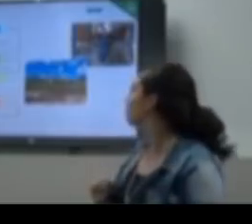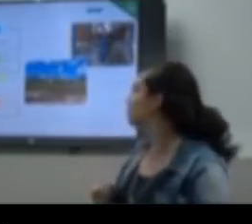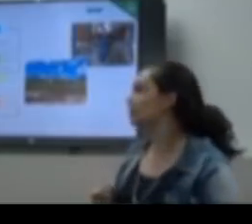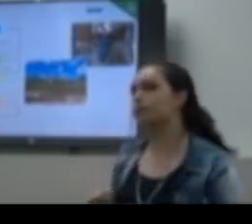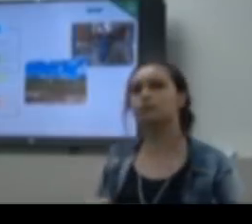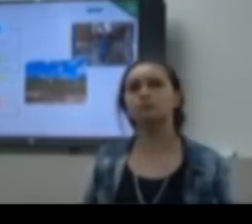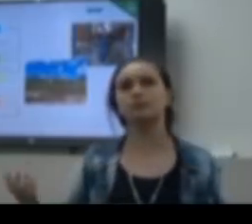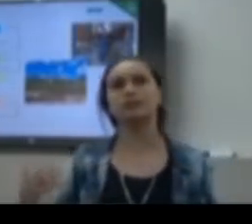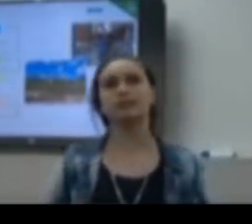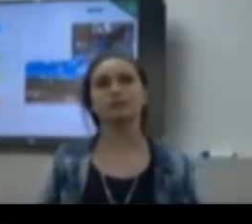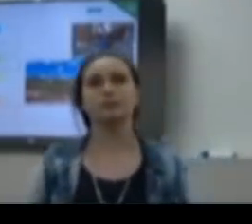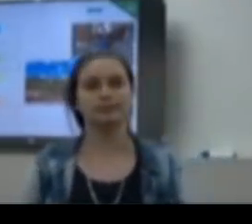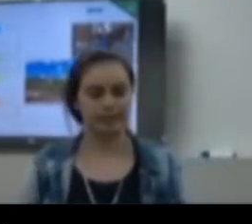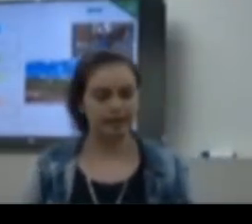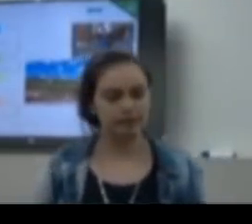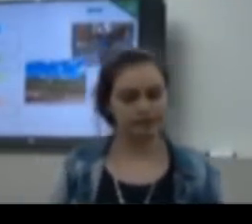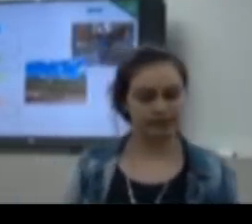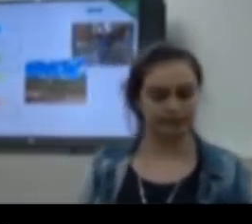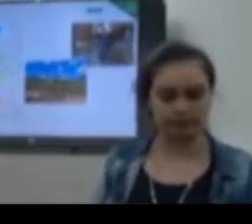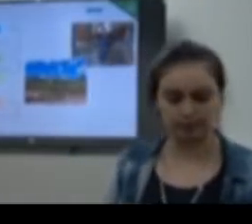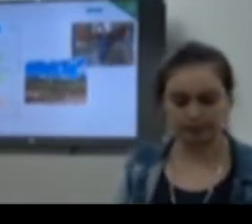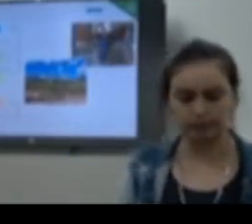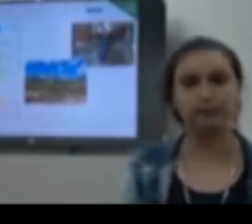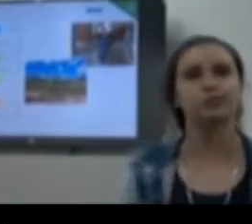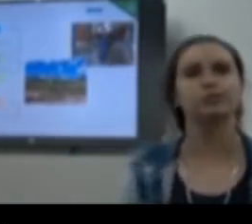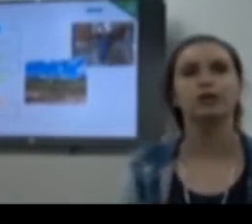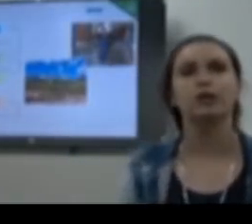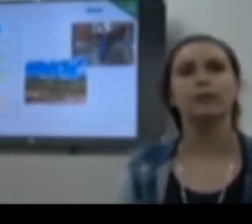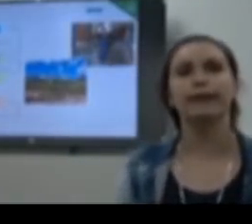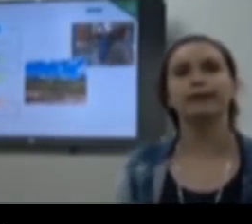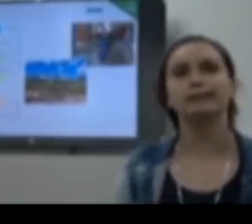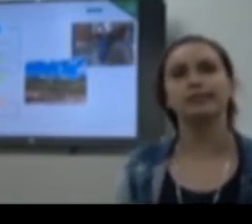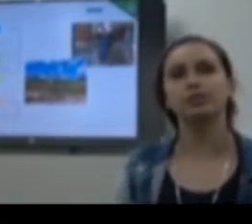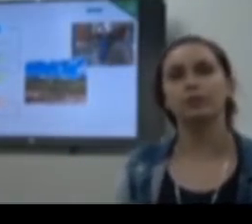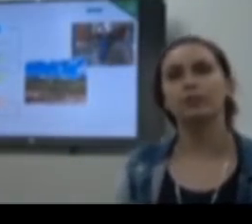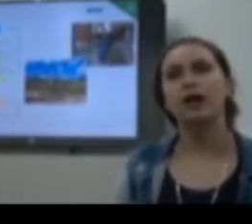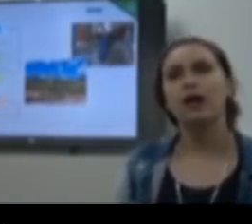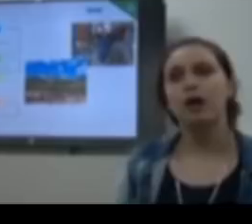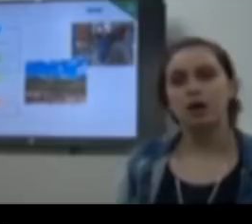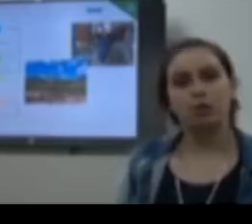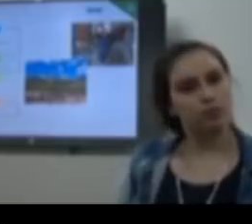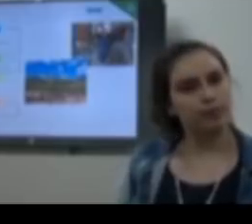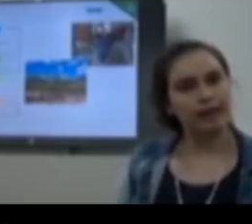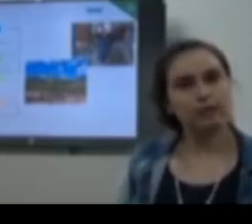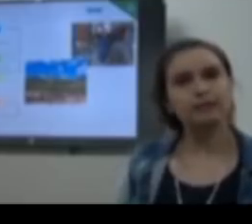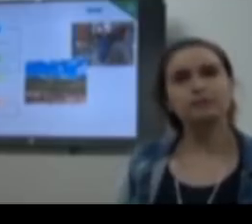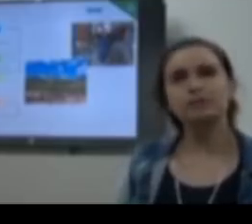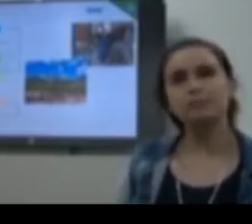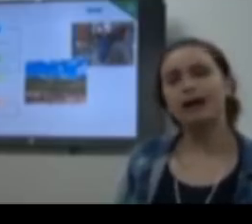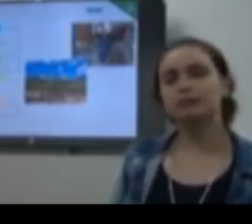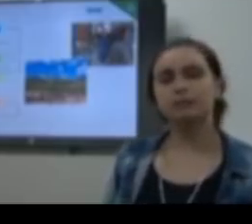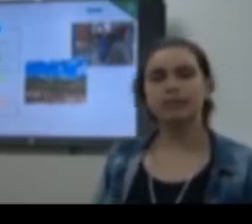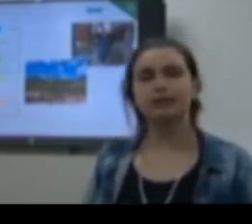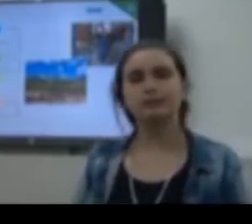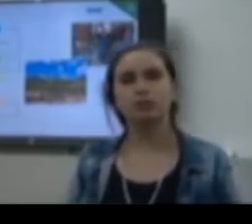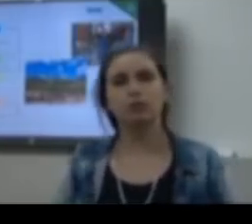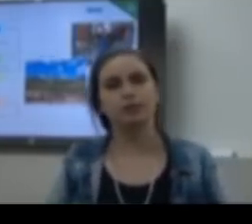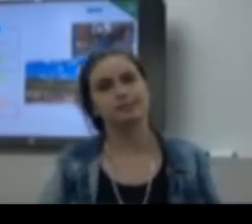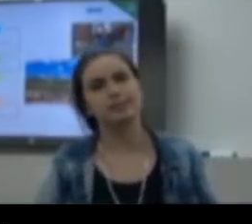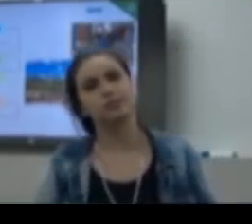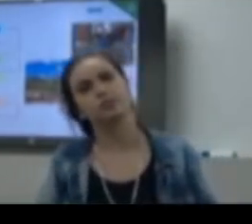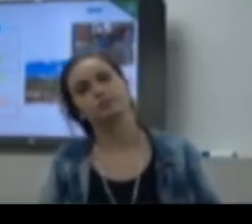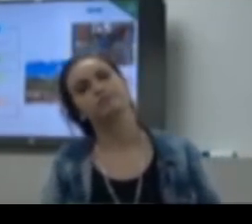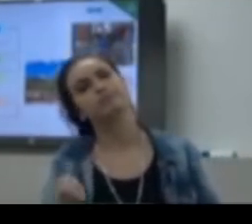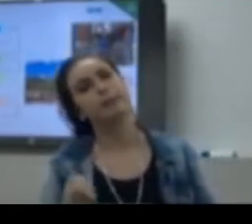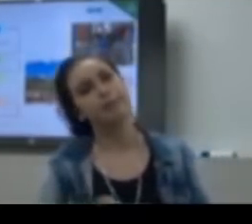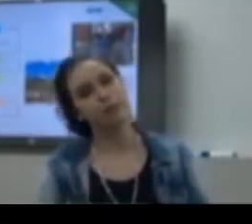mostrando alguns arbustos, lá atrás algumas árvores, tá? Então tá mostrando pra gente como é que é essa região. Quais são os impactos ambientais que